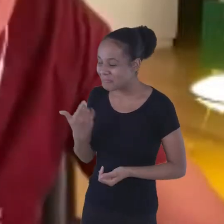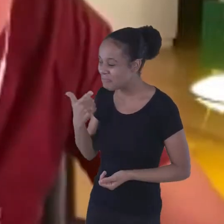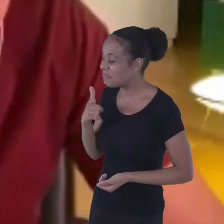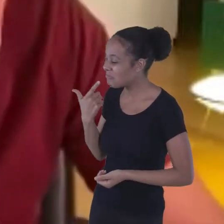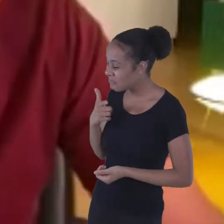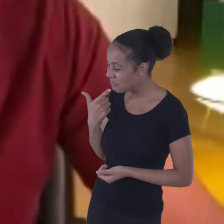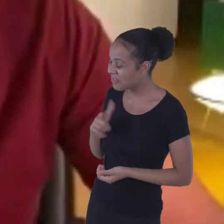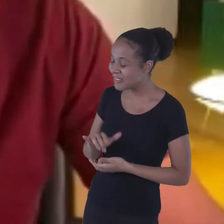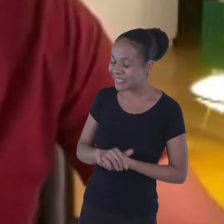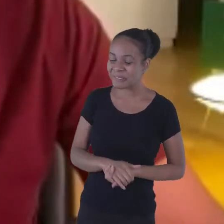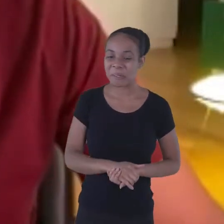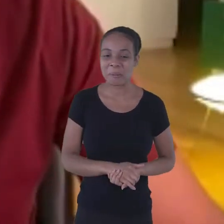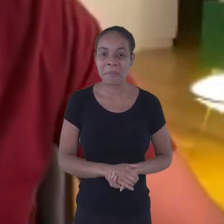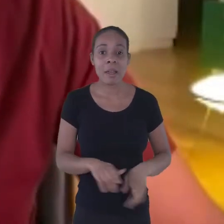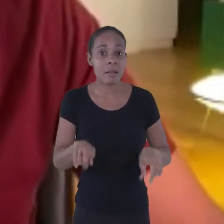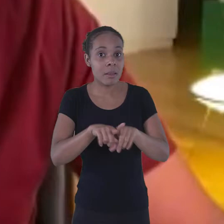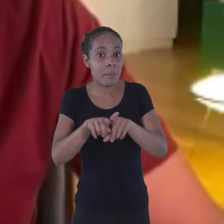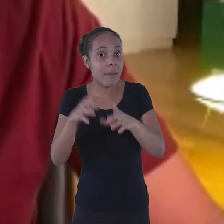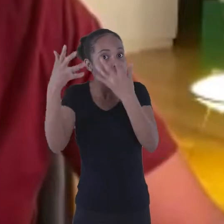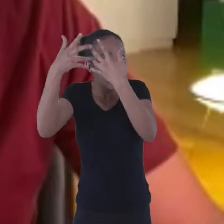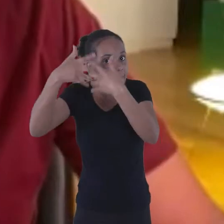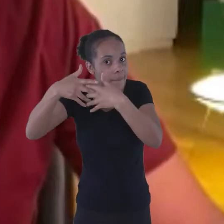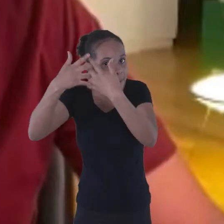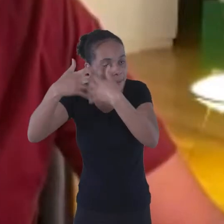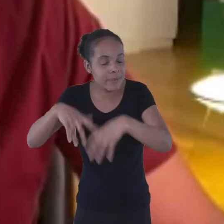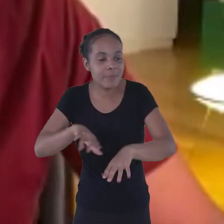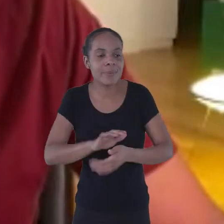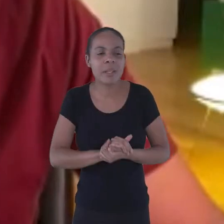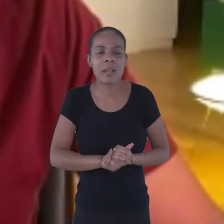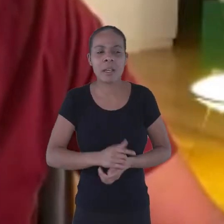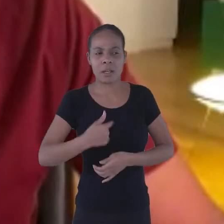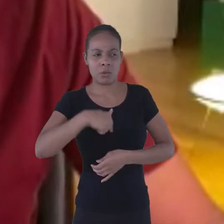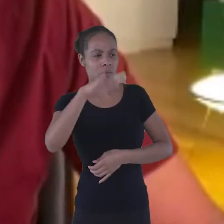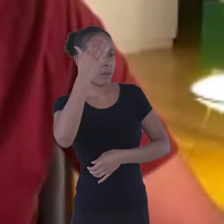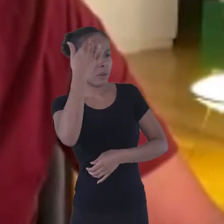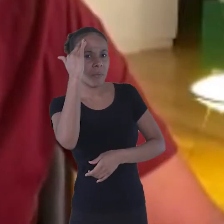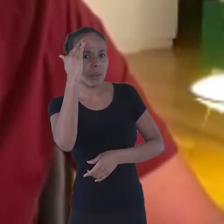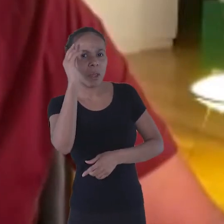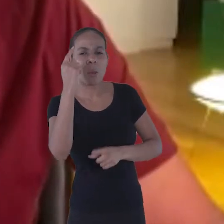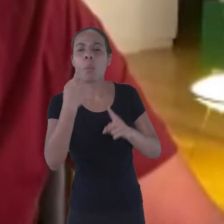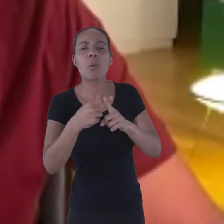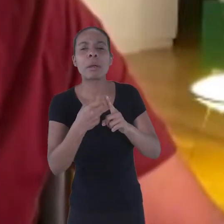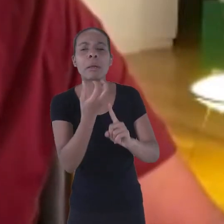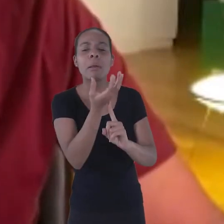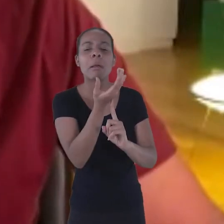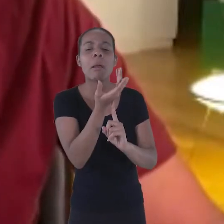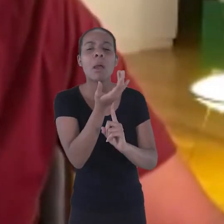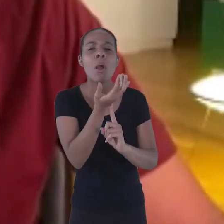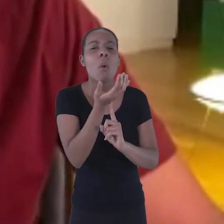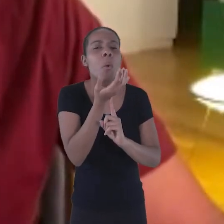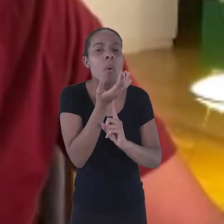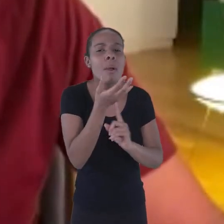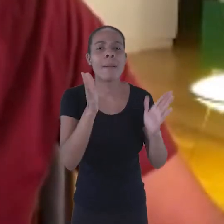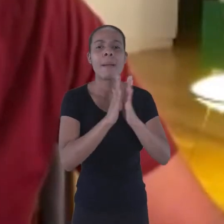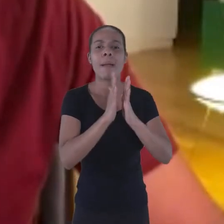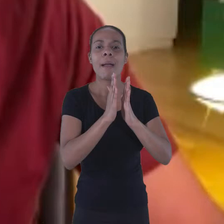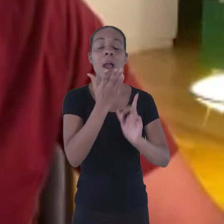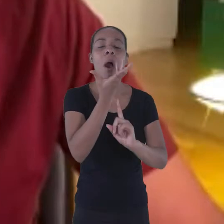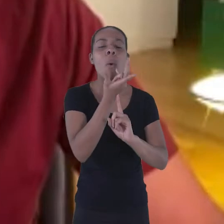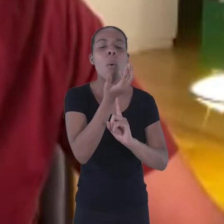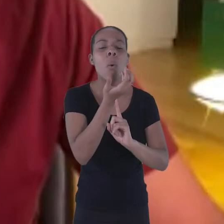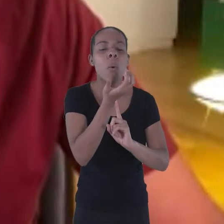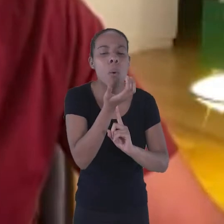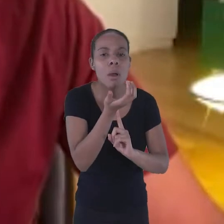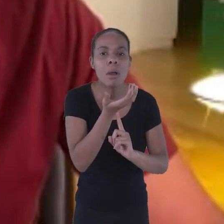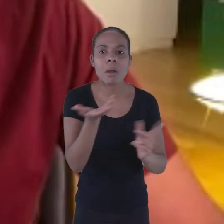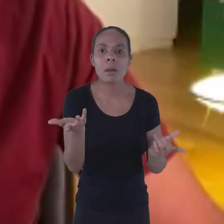Agora vem uma reflexão. Não entendo por que apagar a vela. Muitos anos de vida e apago a vela. Vela